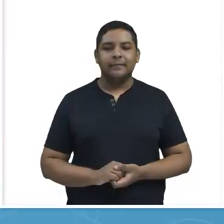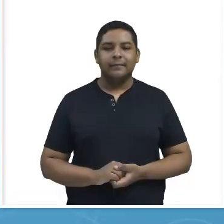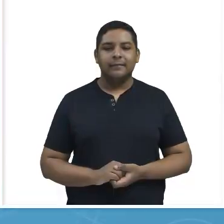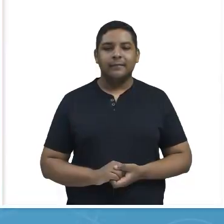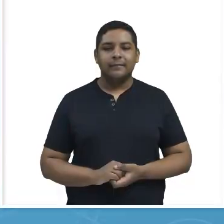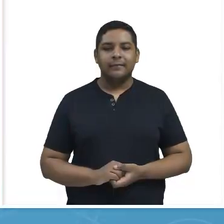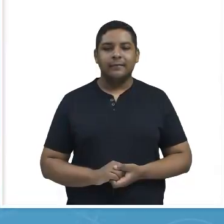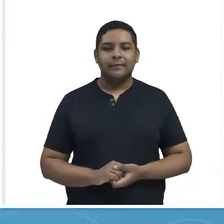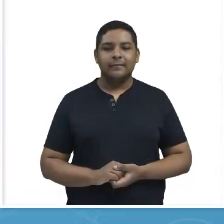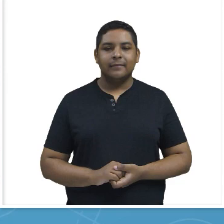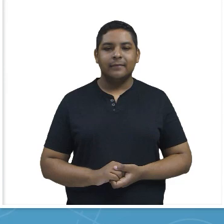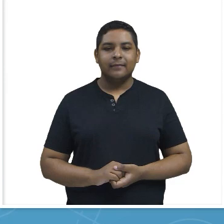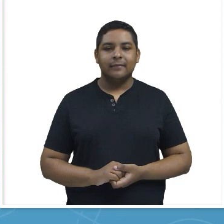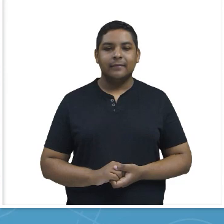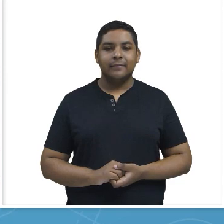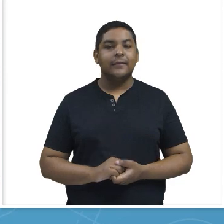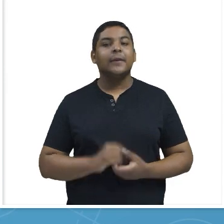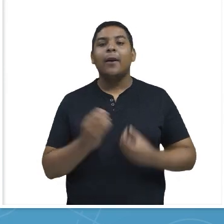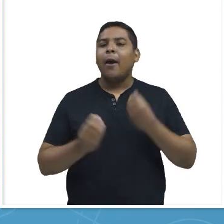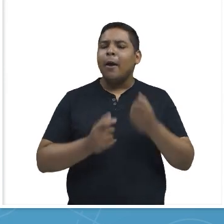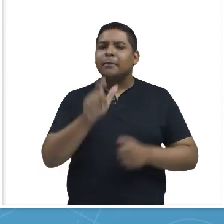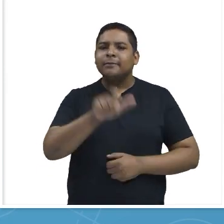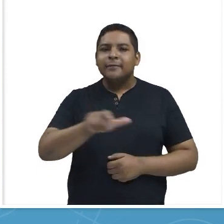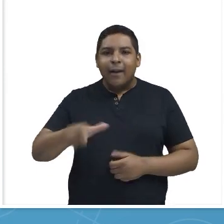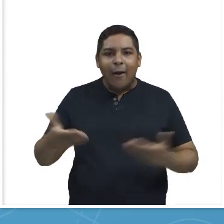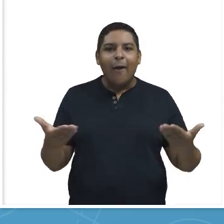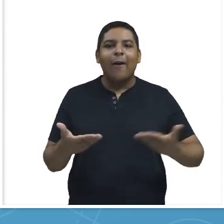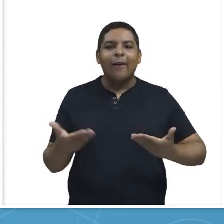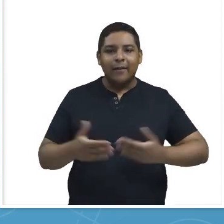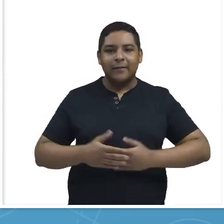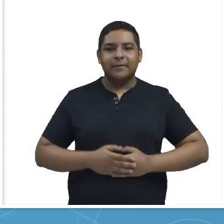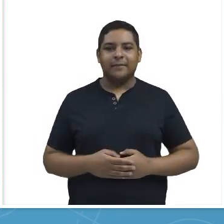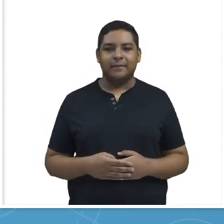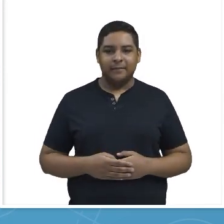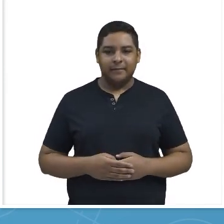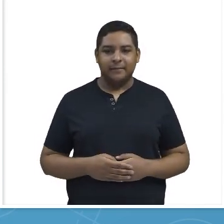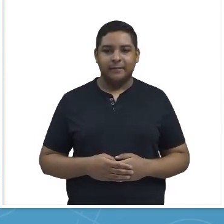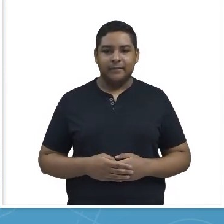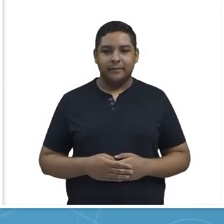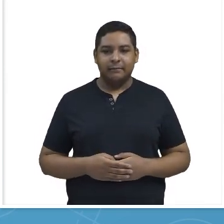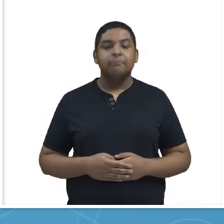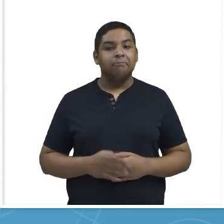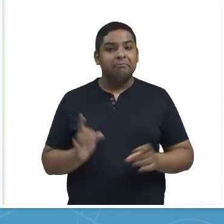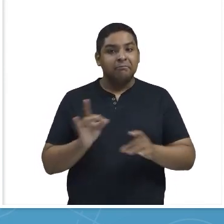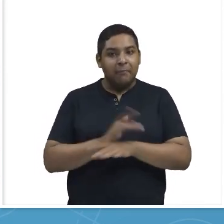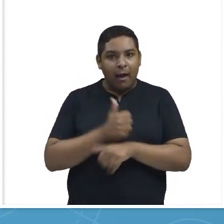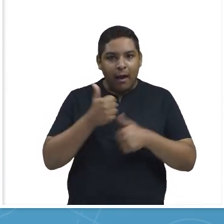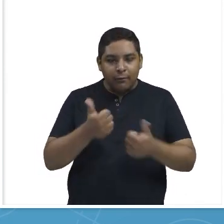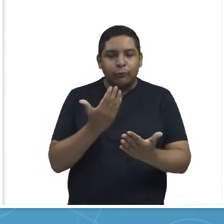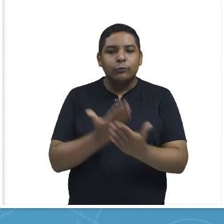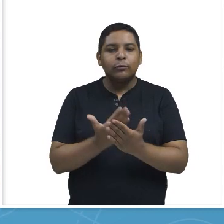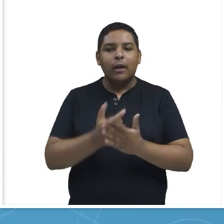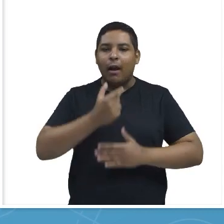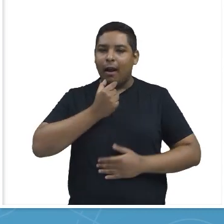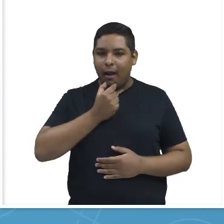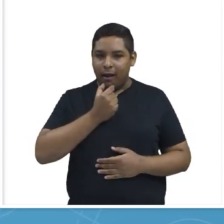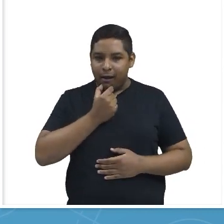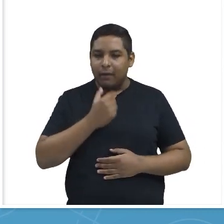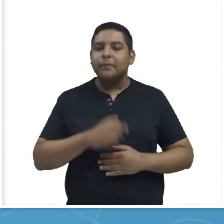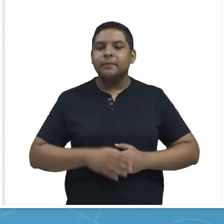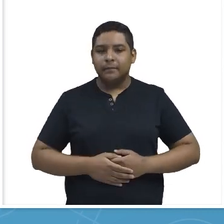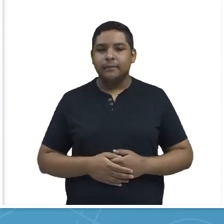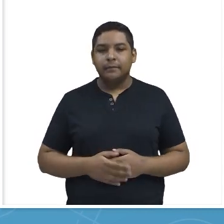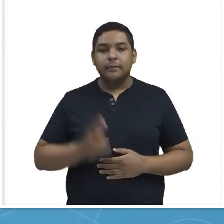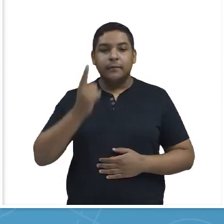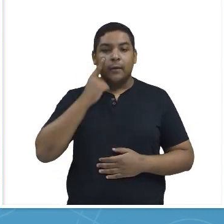everybody! How are you today? Como estão todos hoje? E aí, ready to study? Pronto para estudarmos um pouquinho de inglês? Então, olha só, vamos dar uma